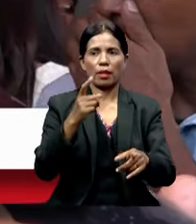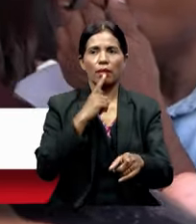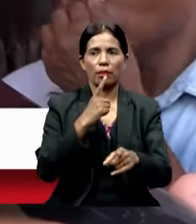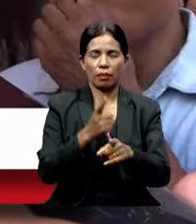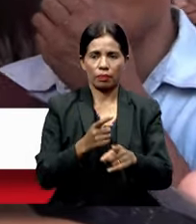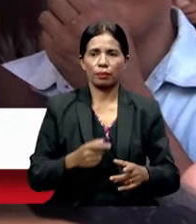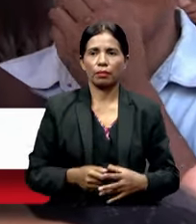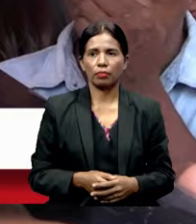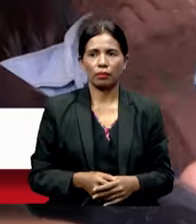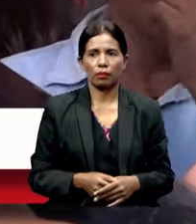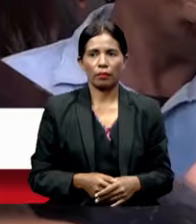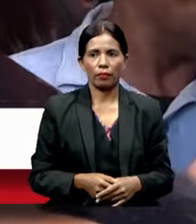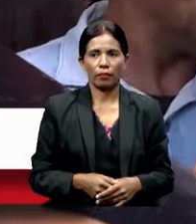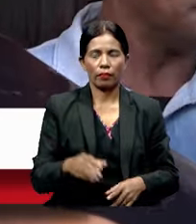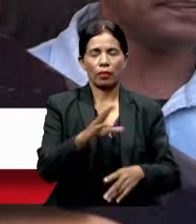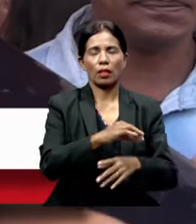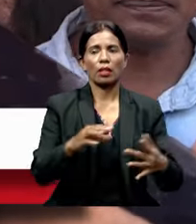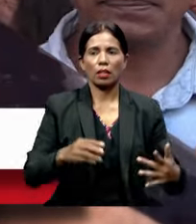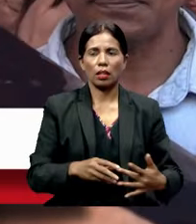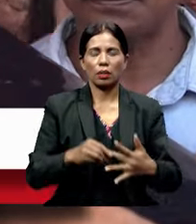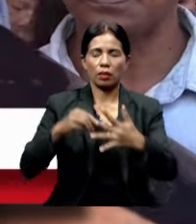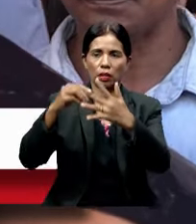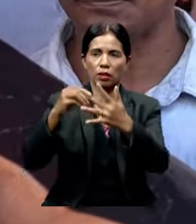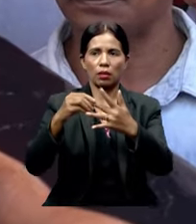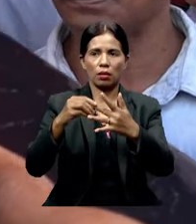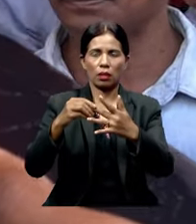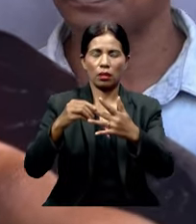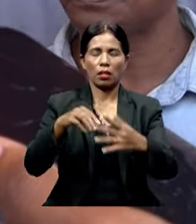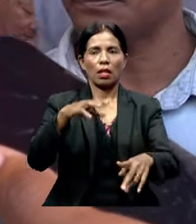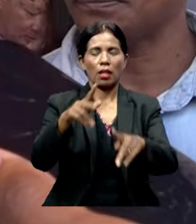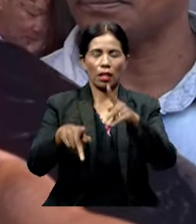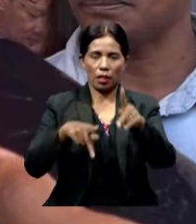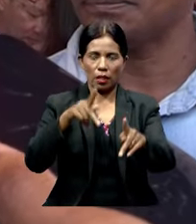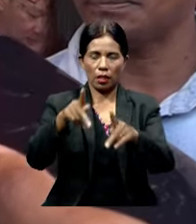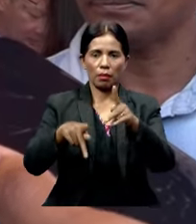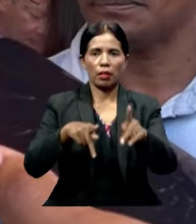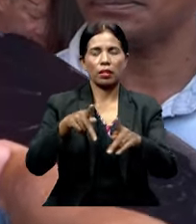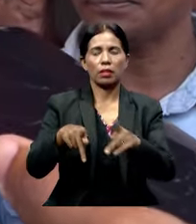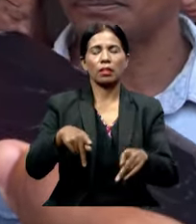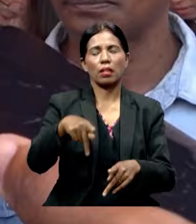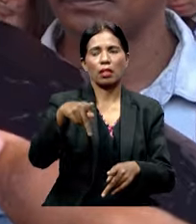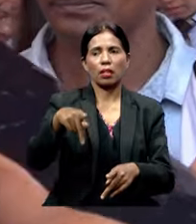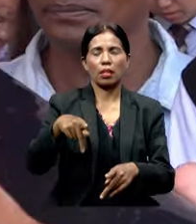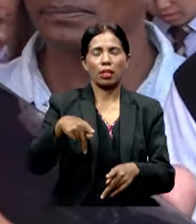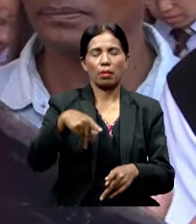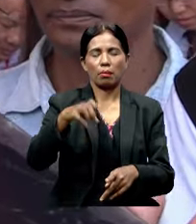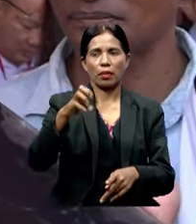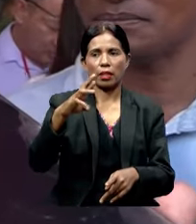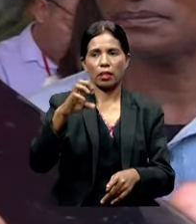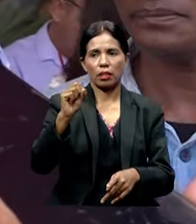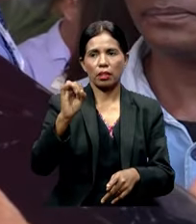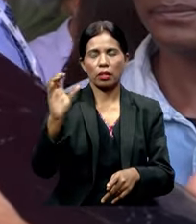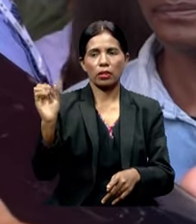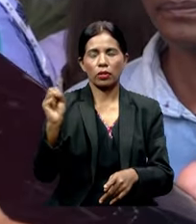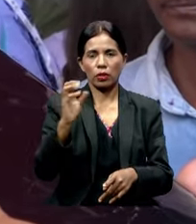ne específico ba cliente perisos nian. Nebe sir yang katak sir lah ia ubriga fila